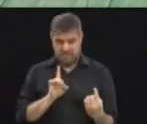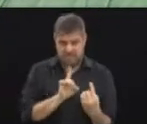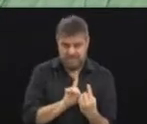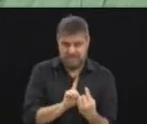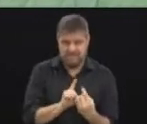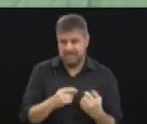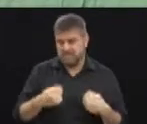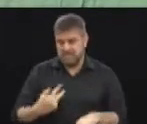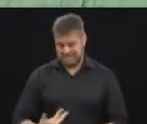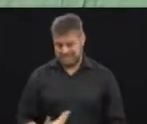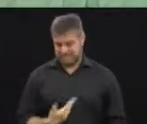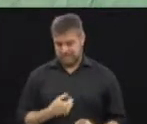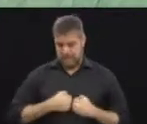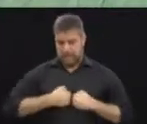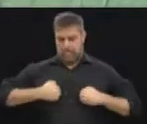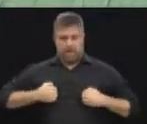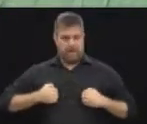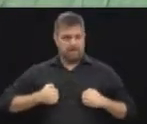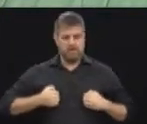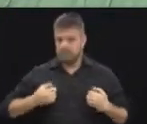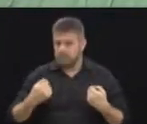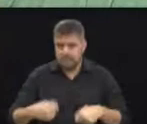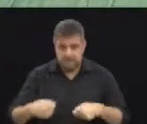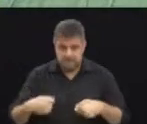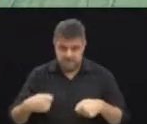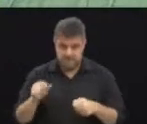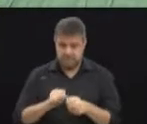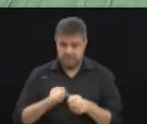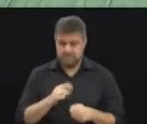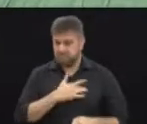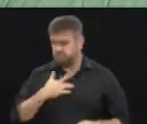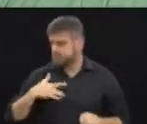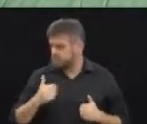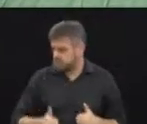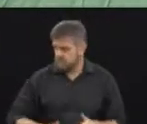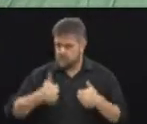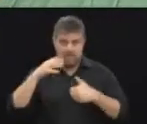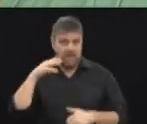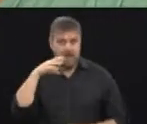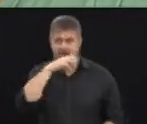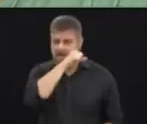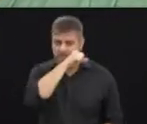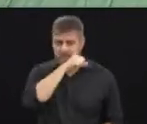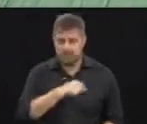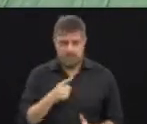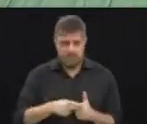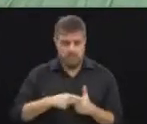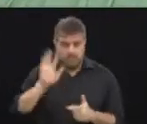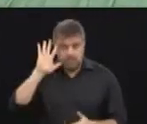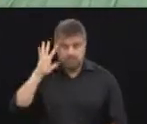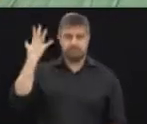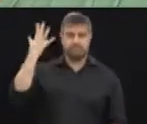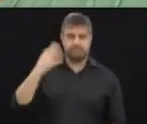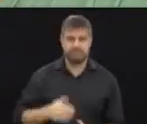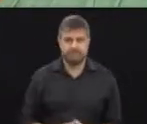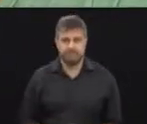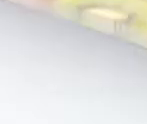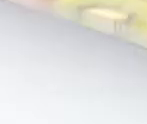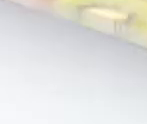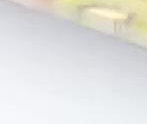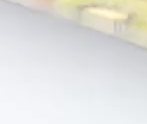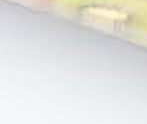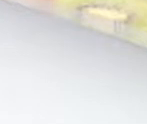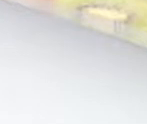oferecer tratamento menos invasivo para ter bons resultados para resolver o problema do